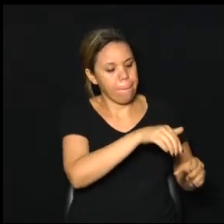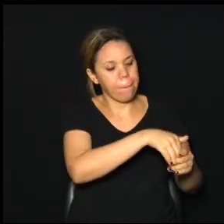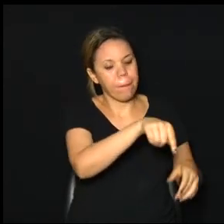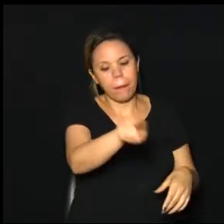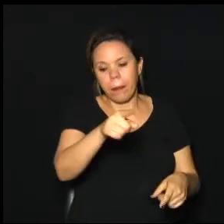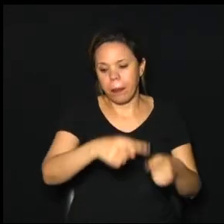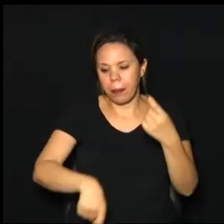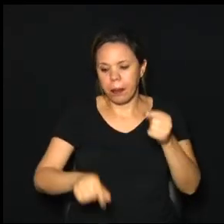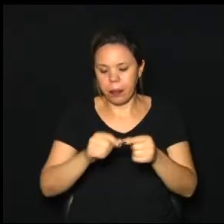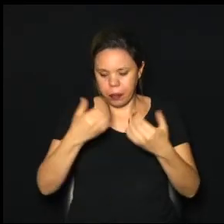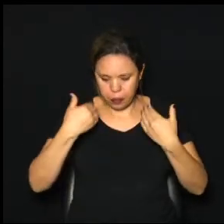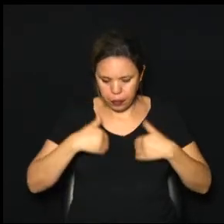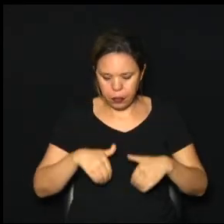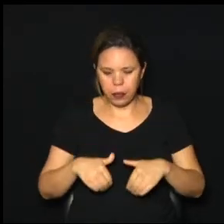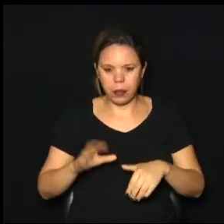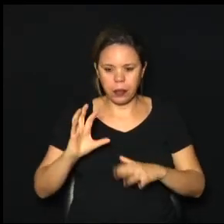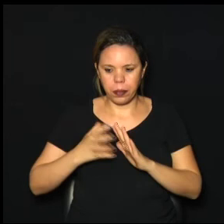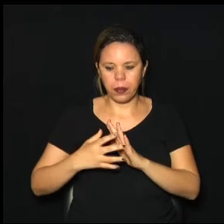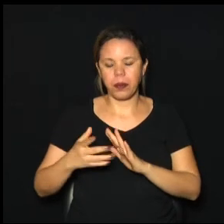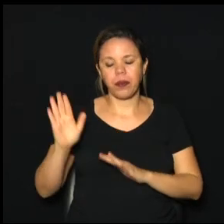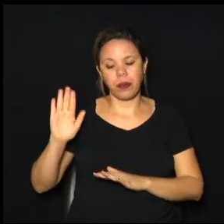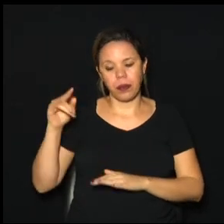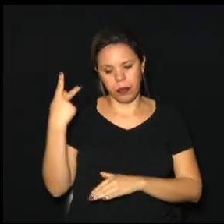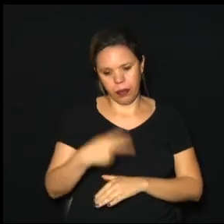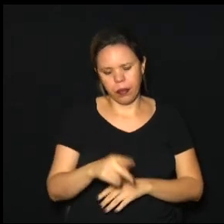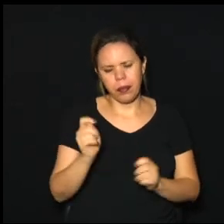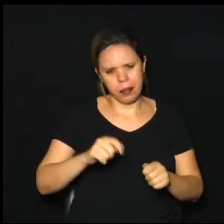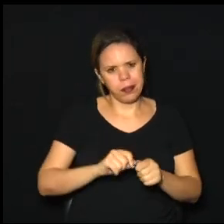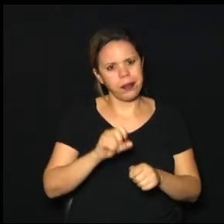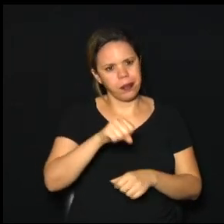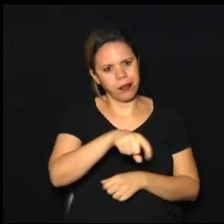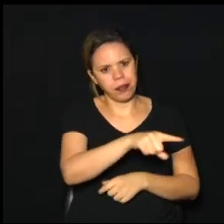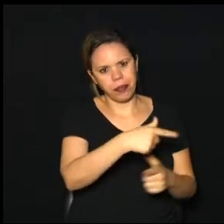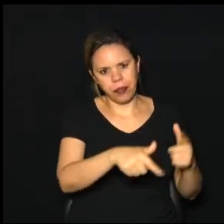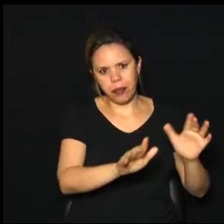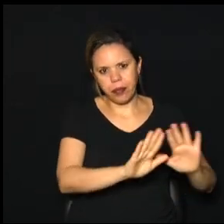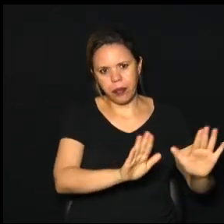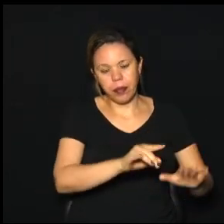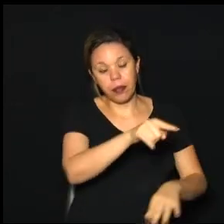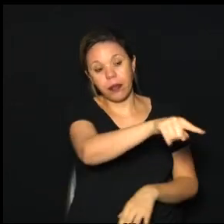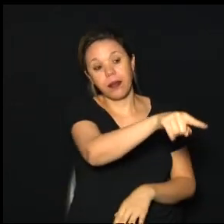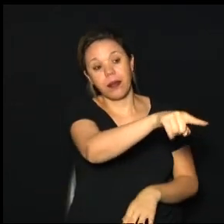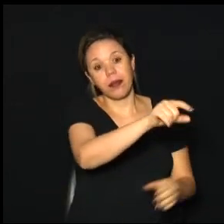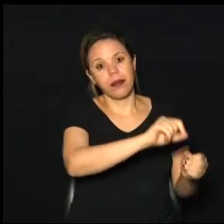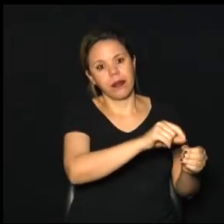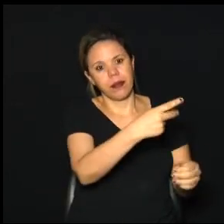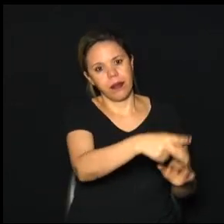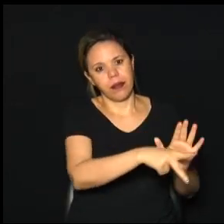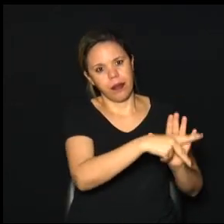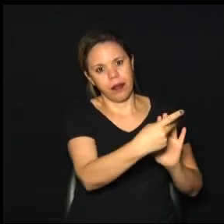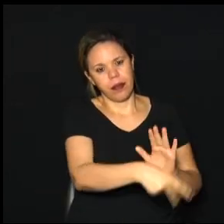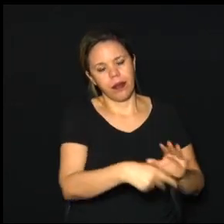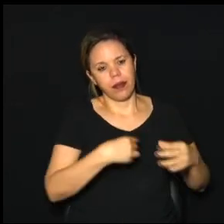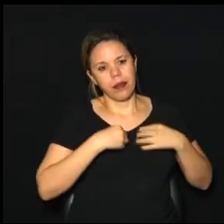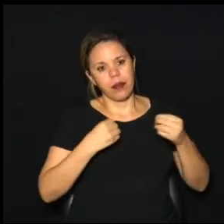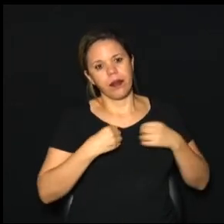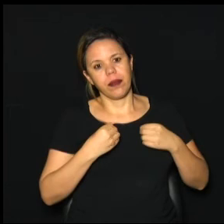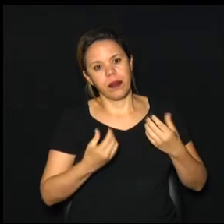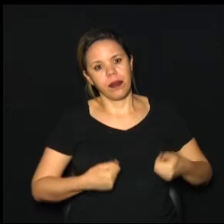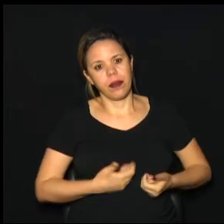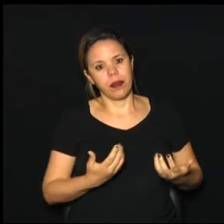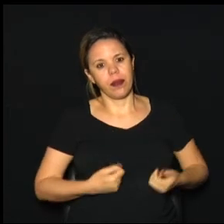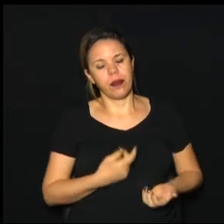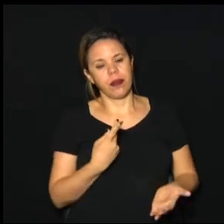de fazer uma camiseta? Não, ele pode fazer uma camiseta assim, sem problema nenhum. Mas veja, ele vai fazer a sua própria camiseta, ele vai custear a sua